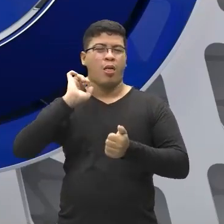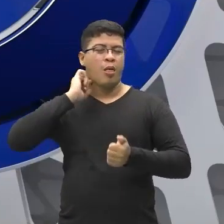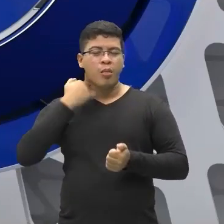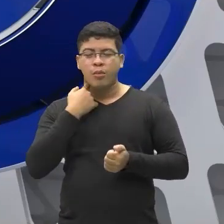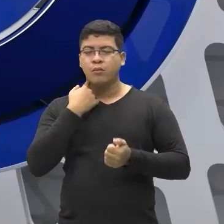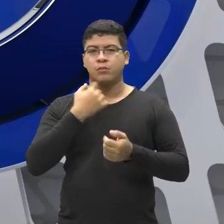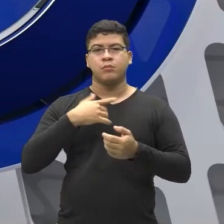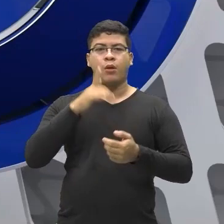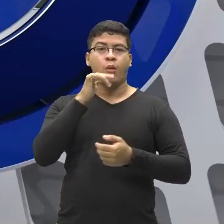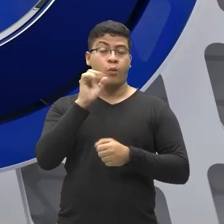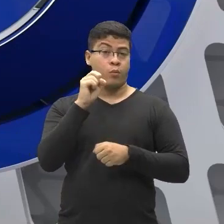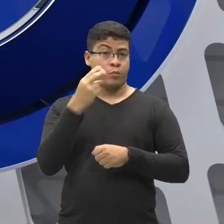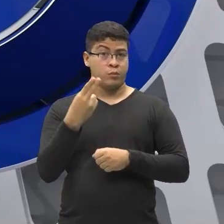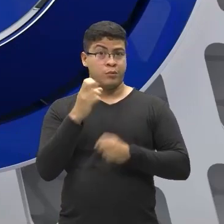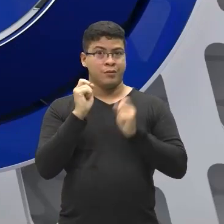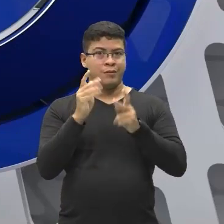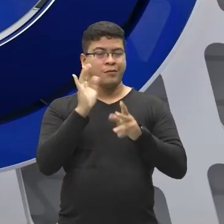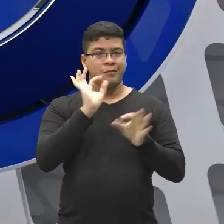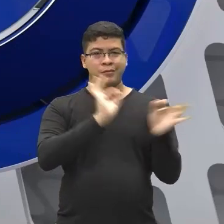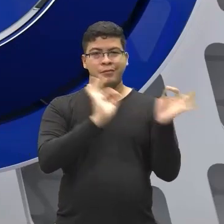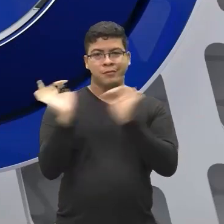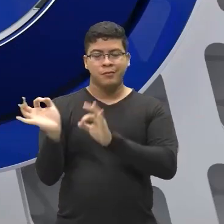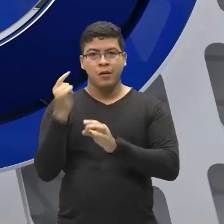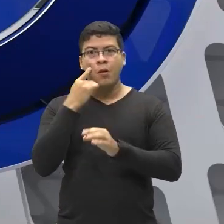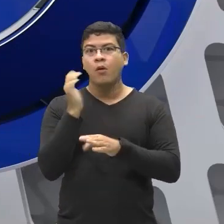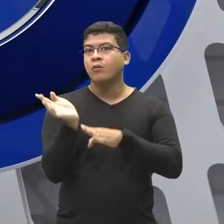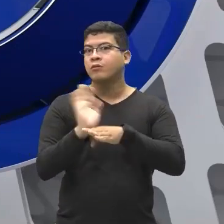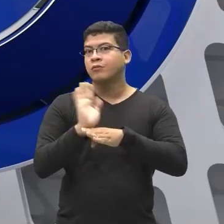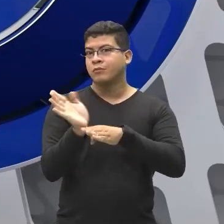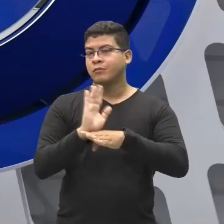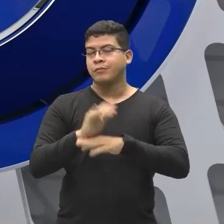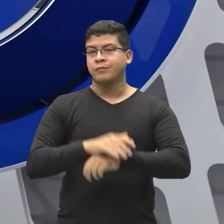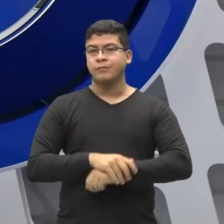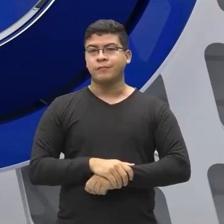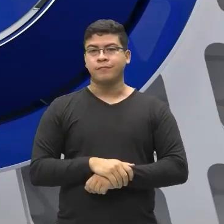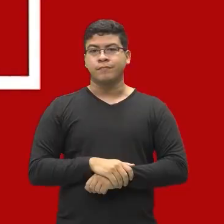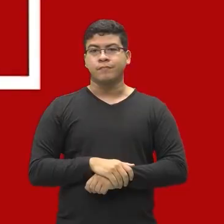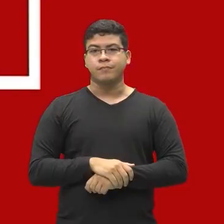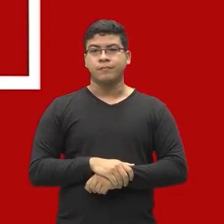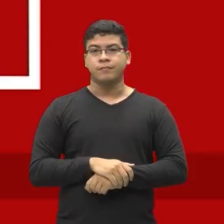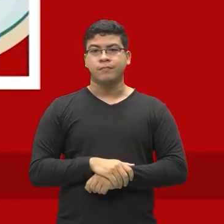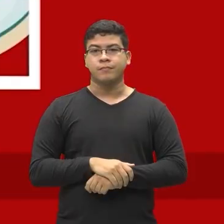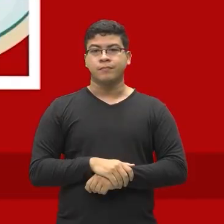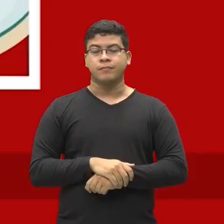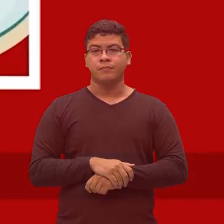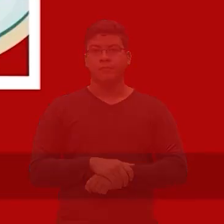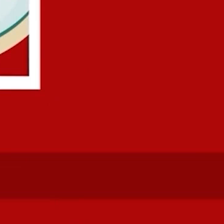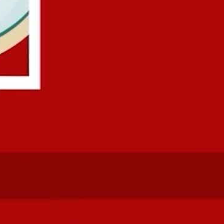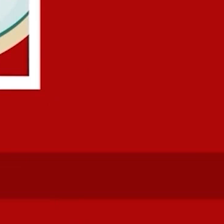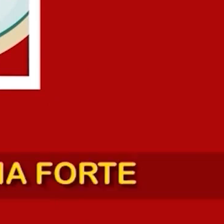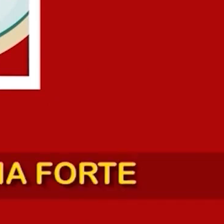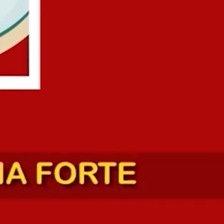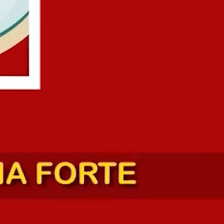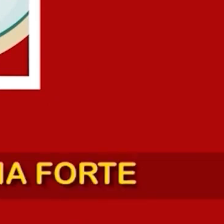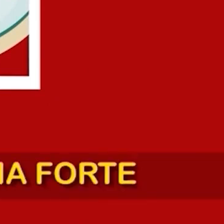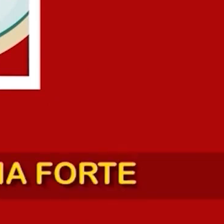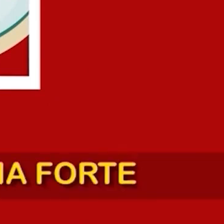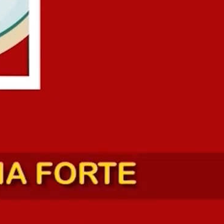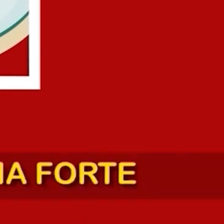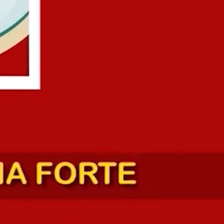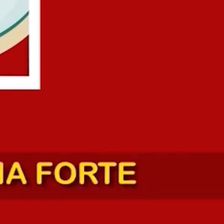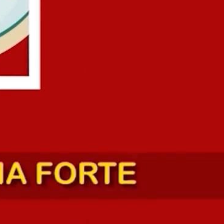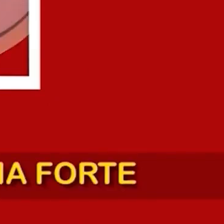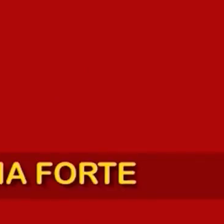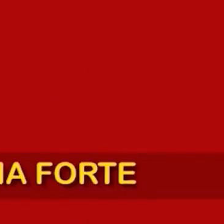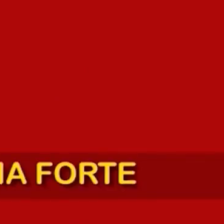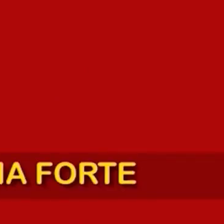água contaminada. Então, vamos conhecer um pouco mais sobre a salmonela. Alimentos mal higienizados podem estar contaminados